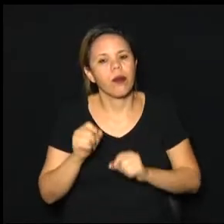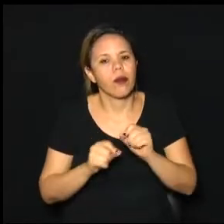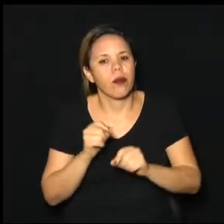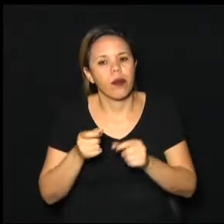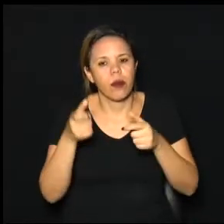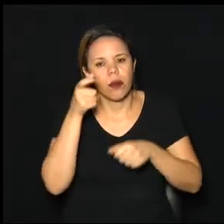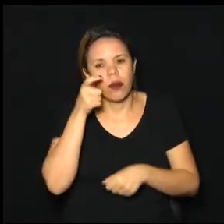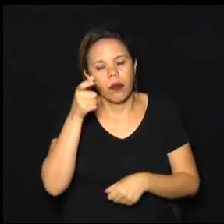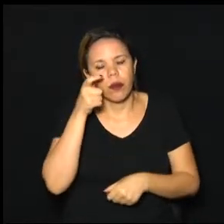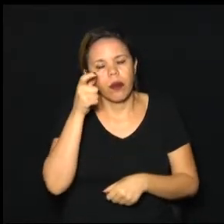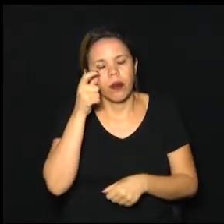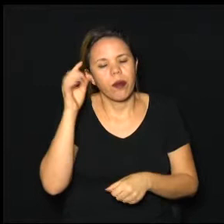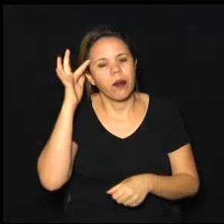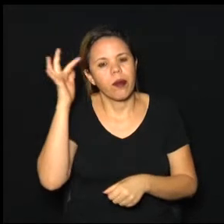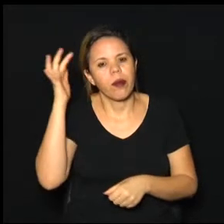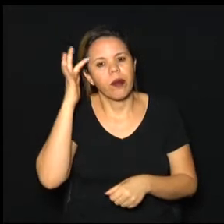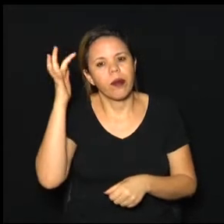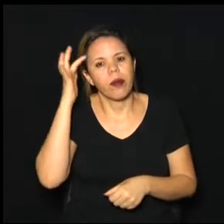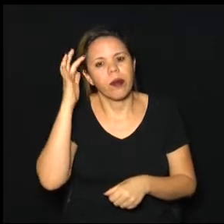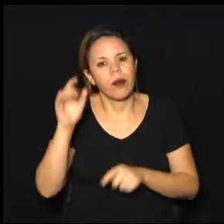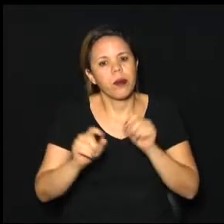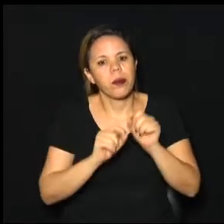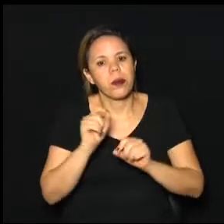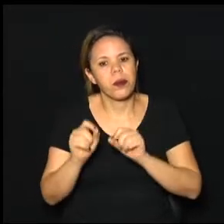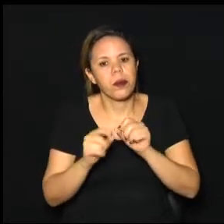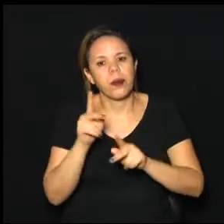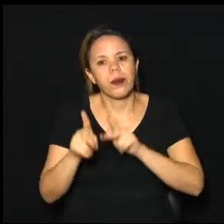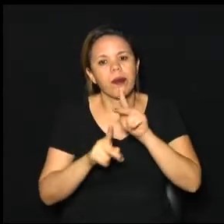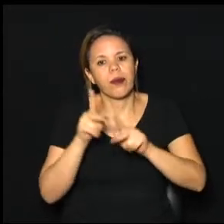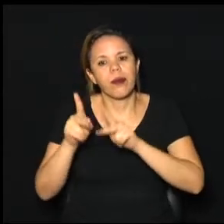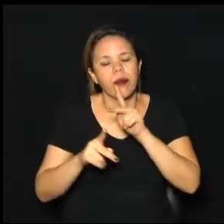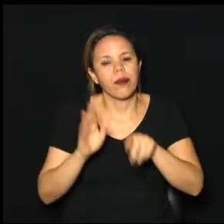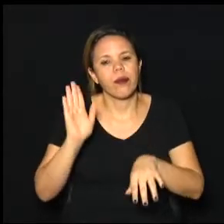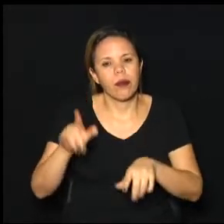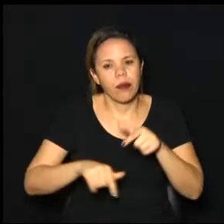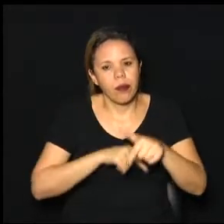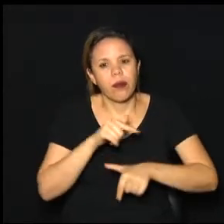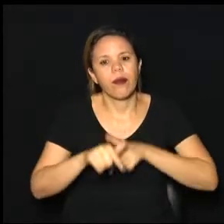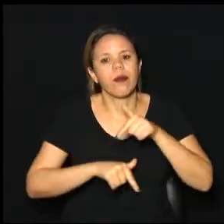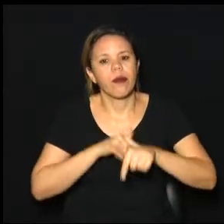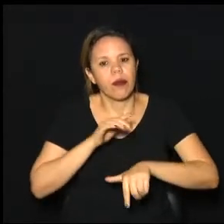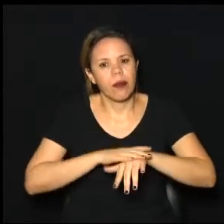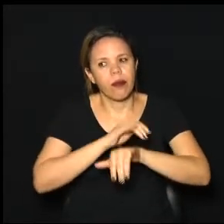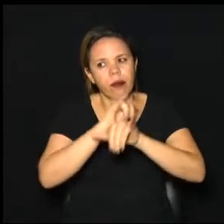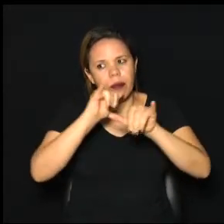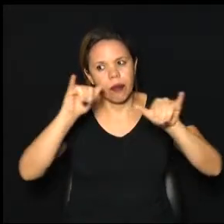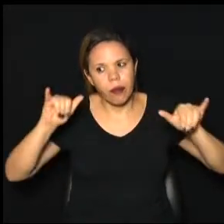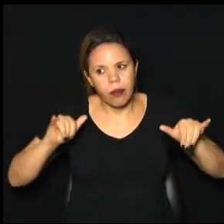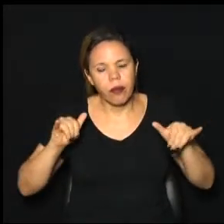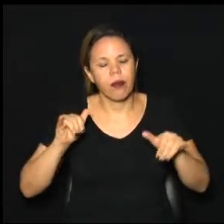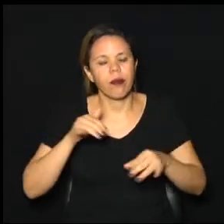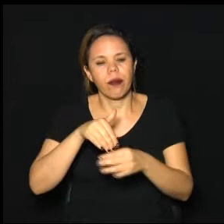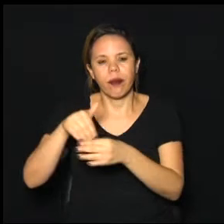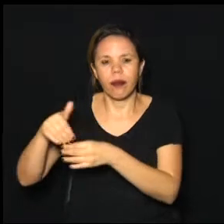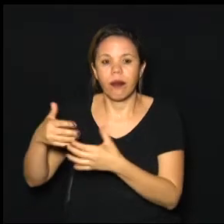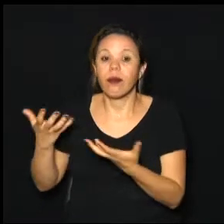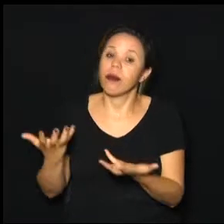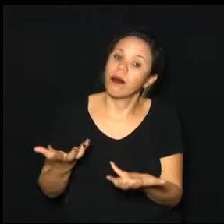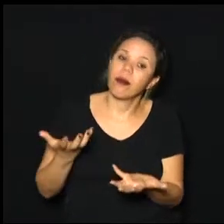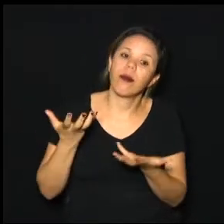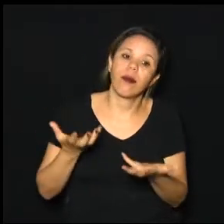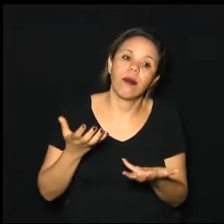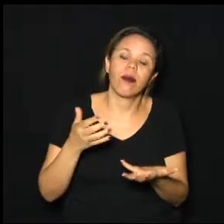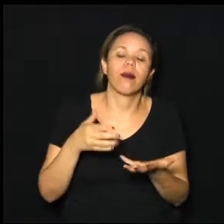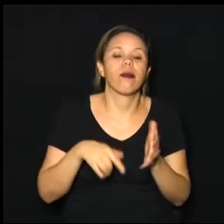nos assistindo, imaginando que são pessoas que já atuam em campanhas eleitorais ou que querem atuar em